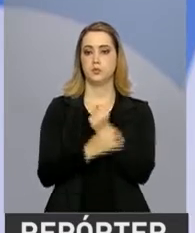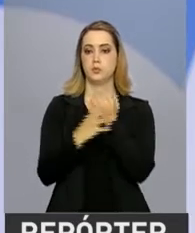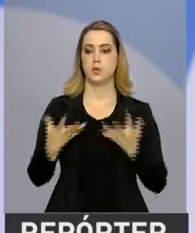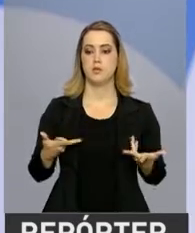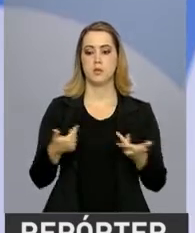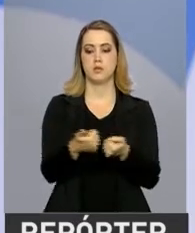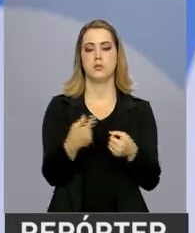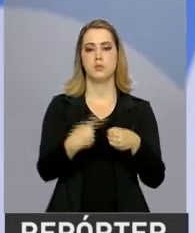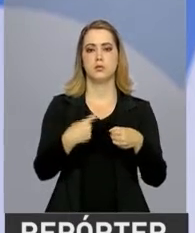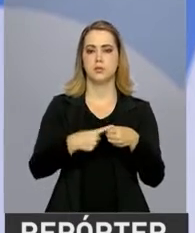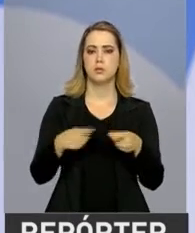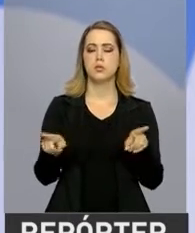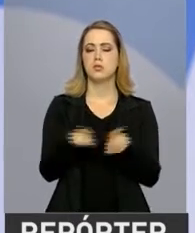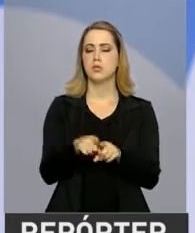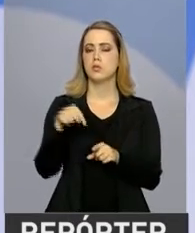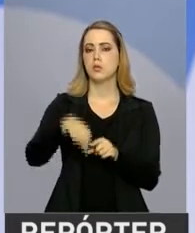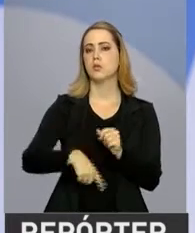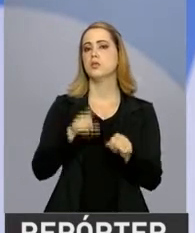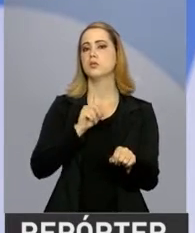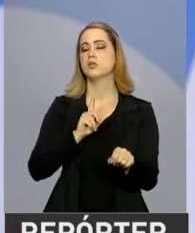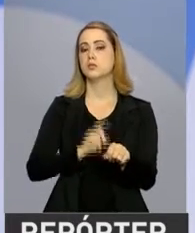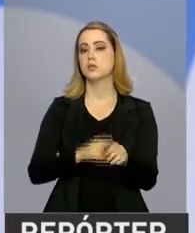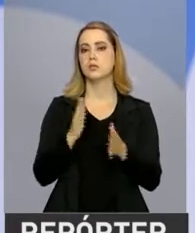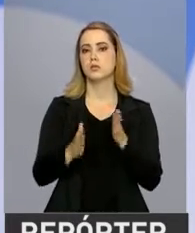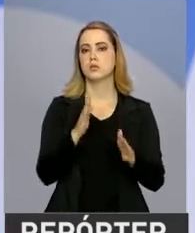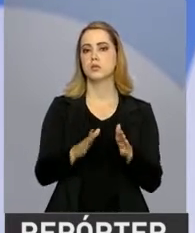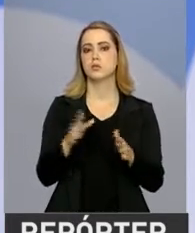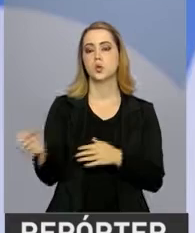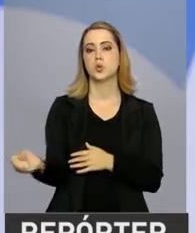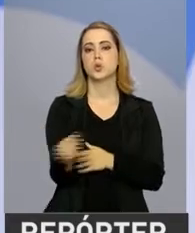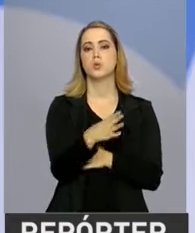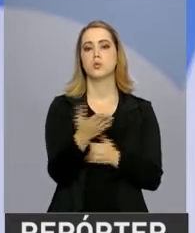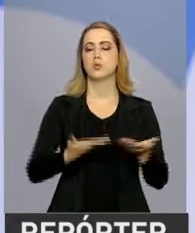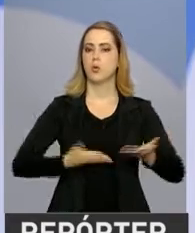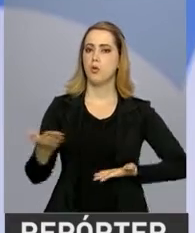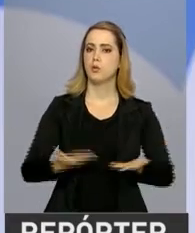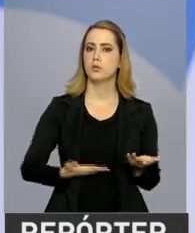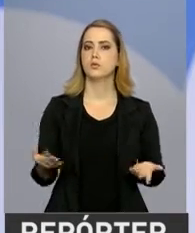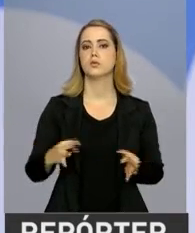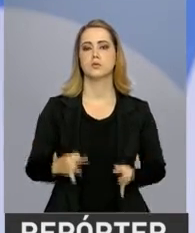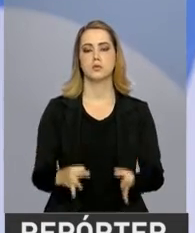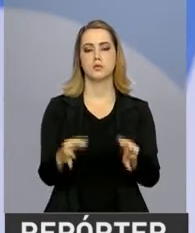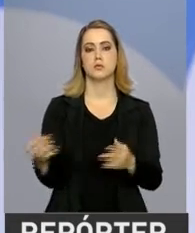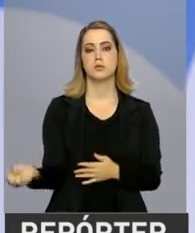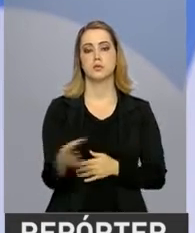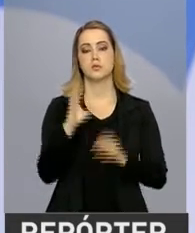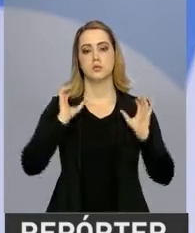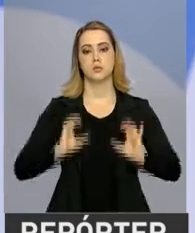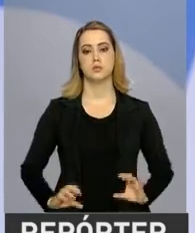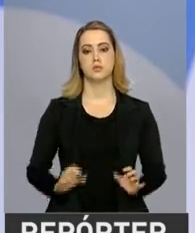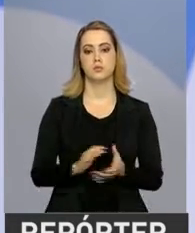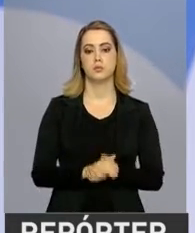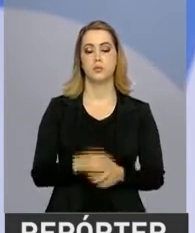e, principalmente, neste momento, oferecer serviços inovadores e de qualidade para os cidadãos.